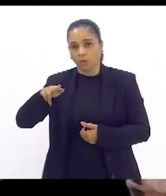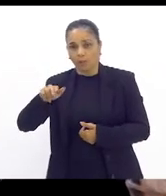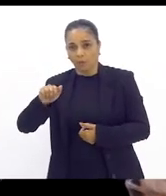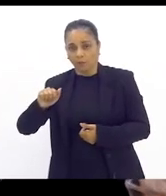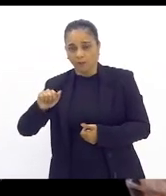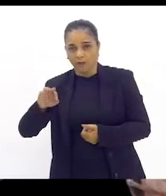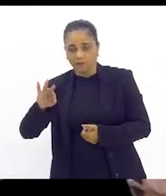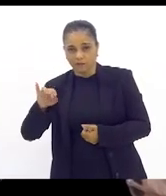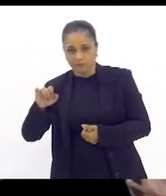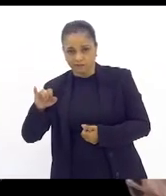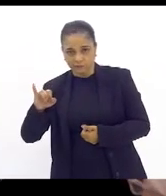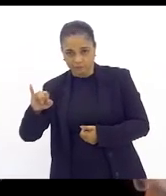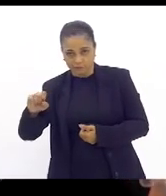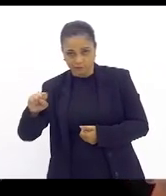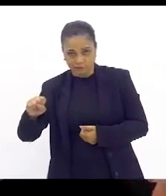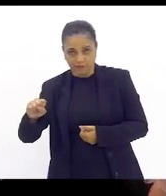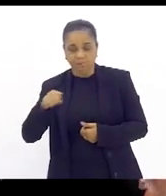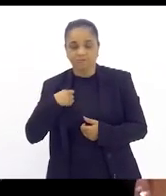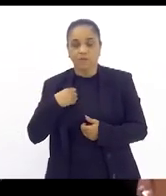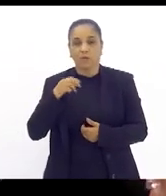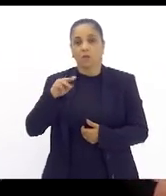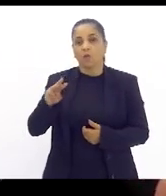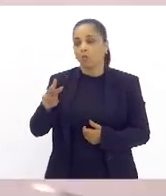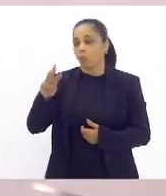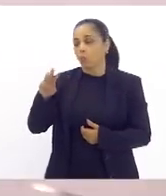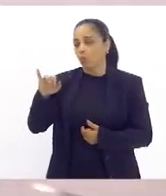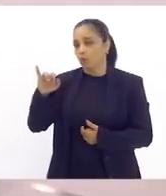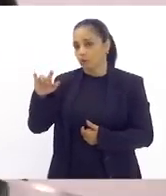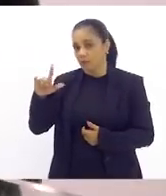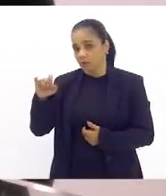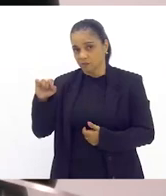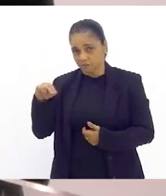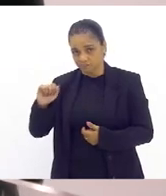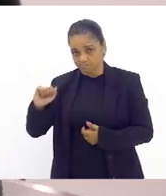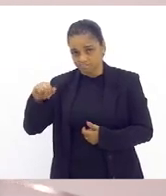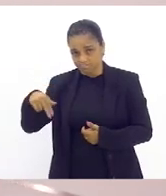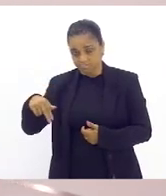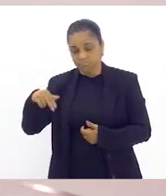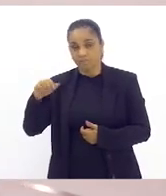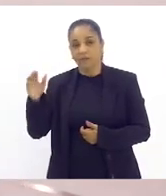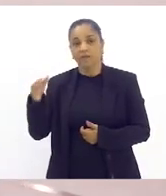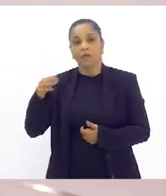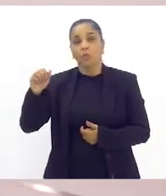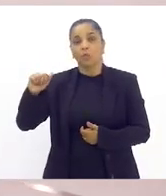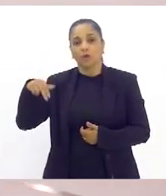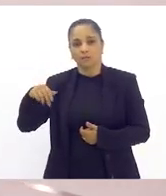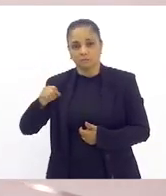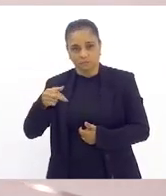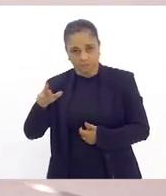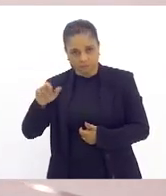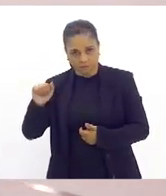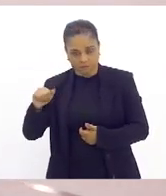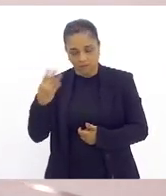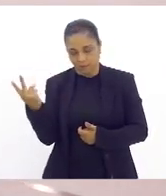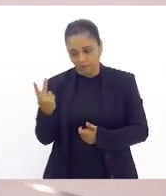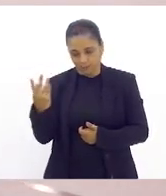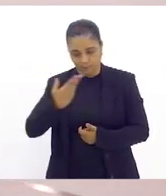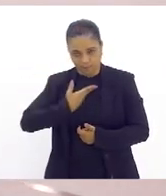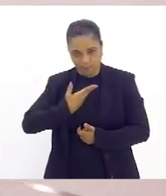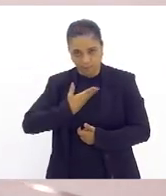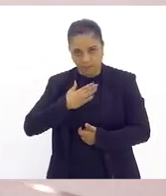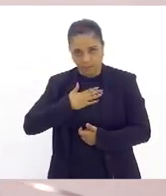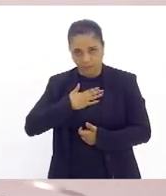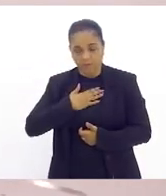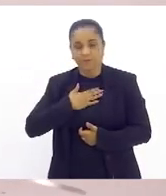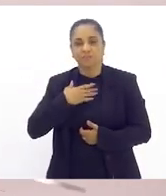William e o André é a gente vem reivindicando na nossa Câmara de Vereadores né é por